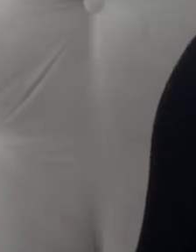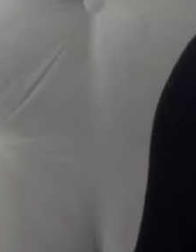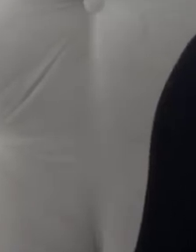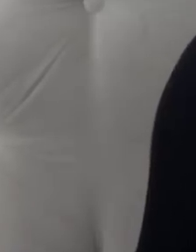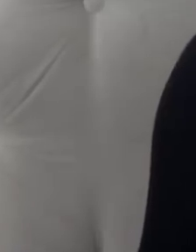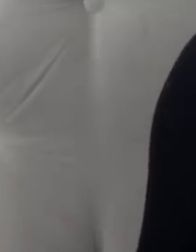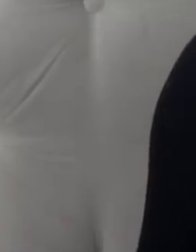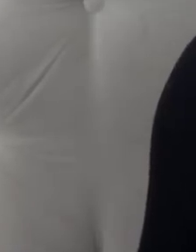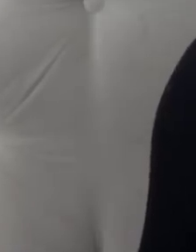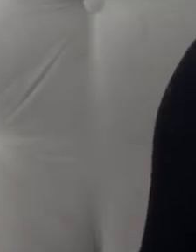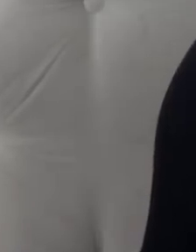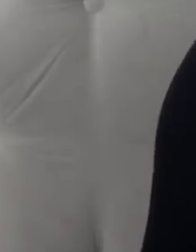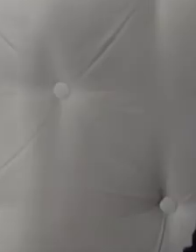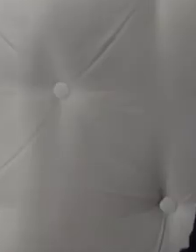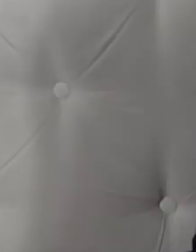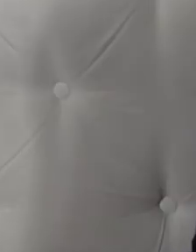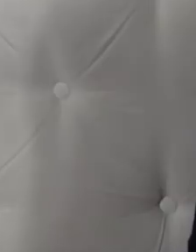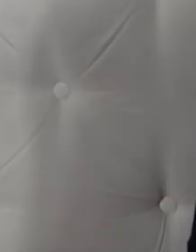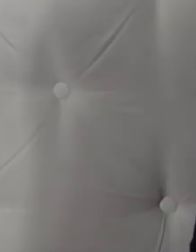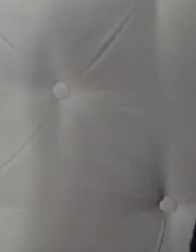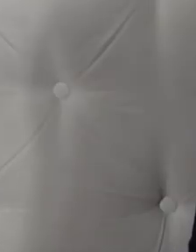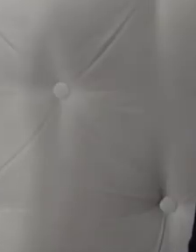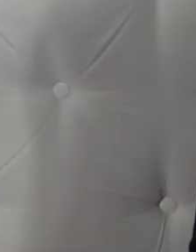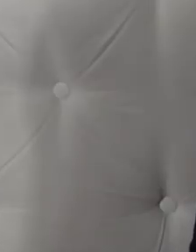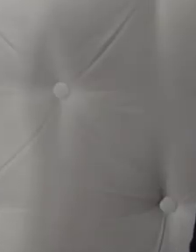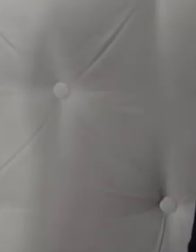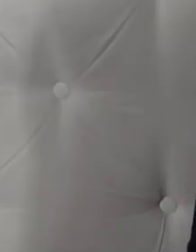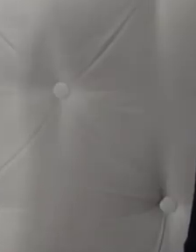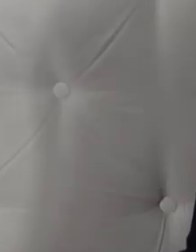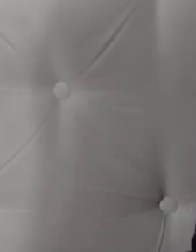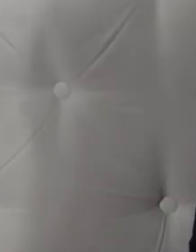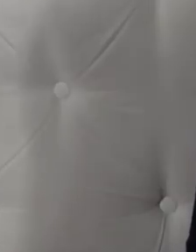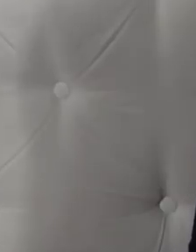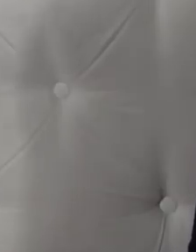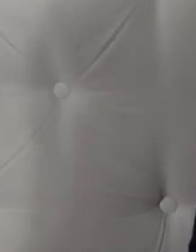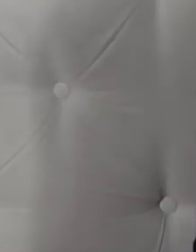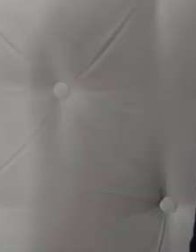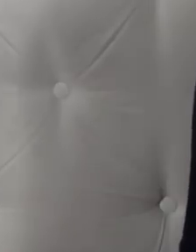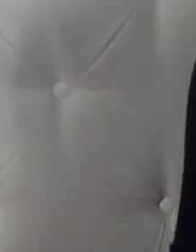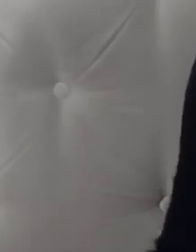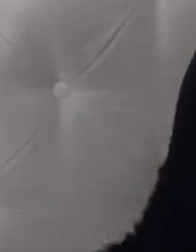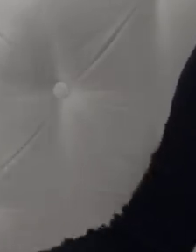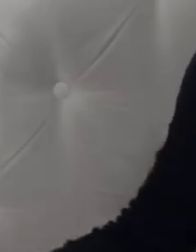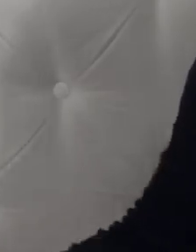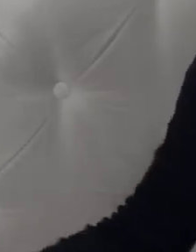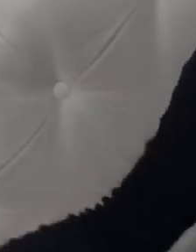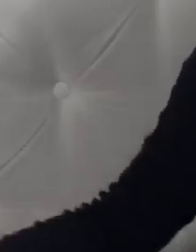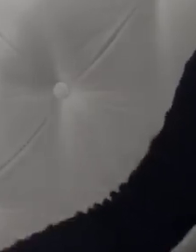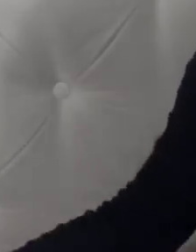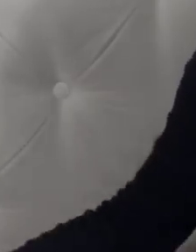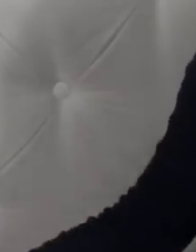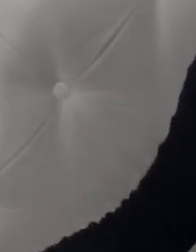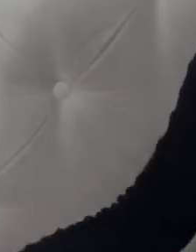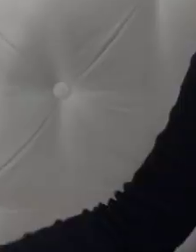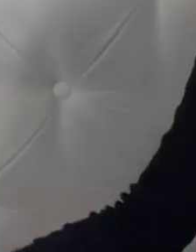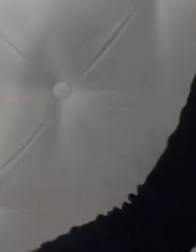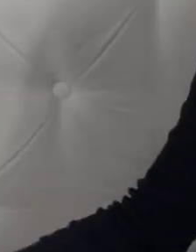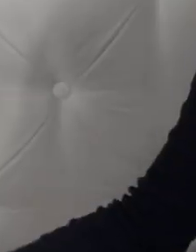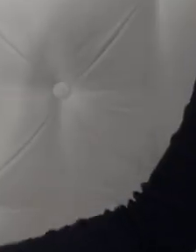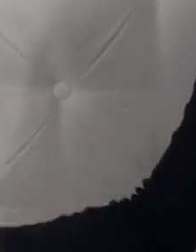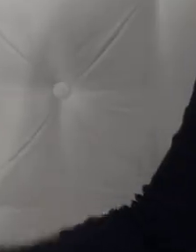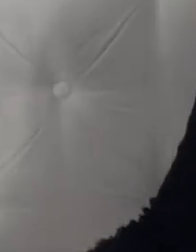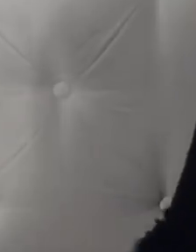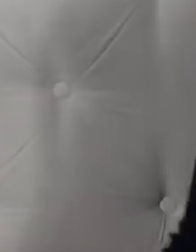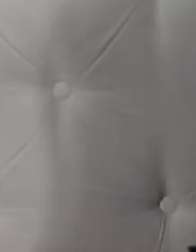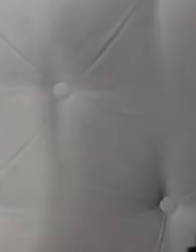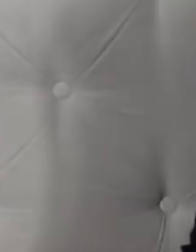aquela testemunha ter sido plantada? A não ser que o conta-rato estivesse insinuando que a Folha e o Alessandro são, na verdade, bolsonaristas, o que, de